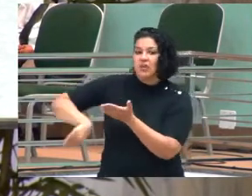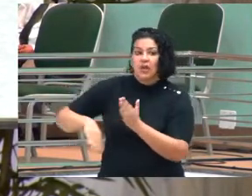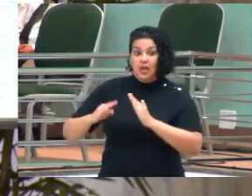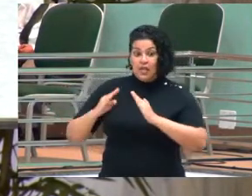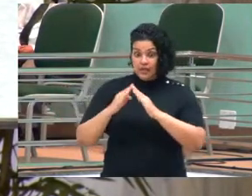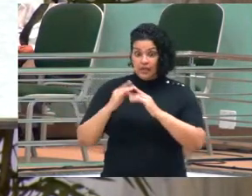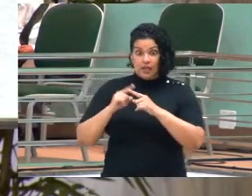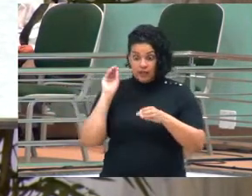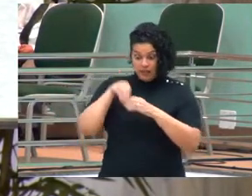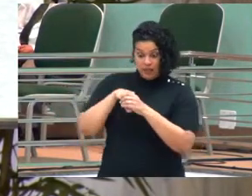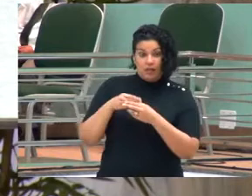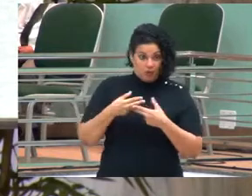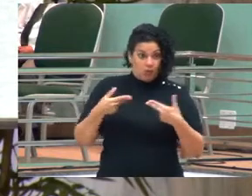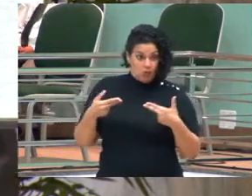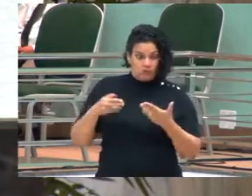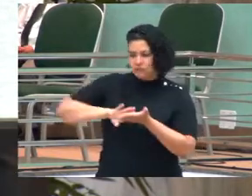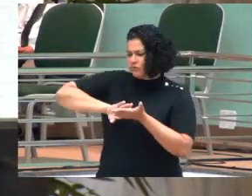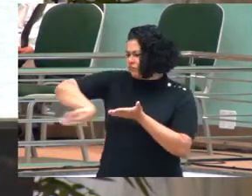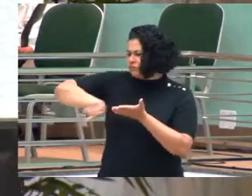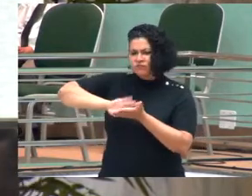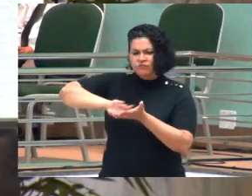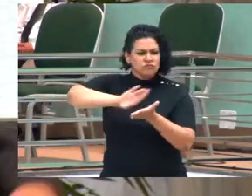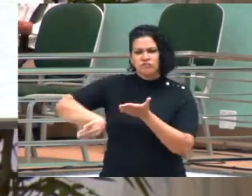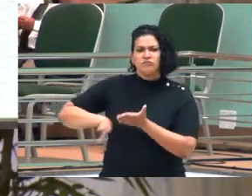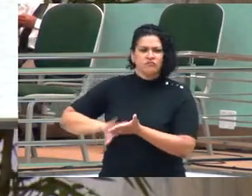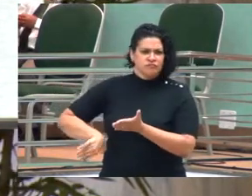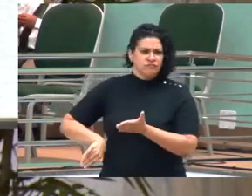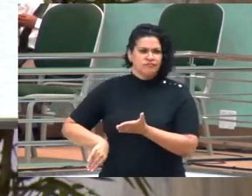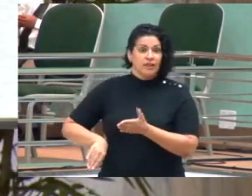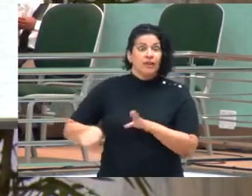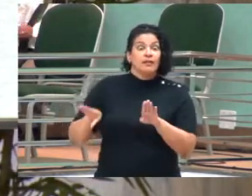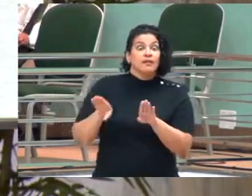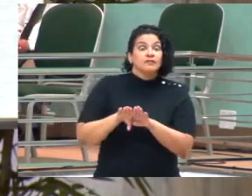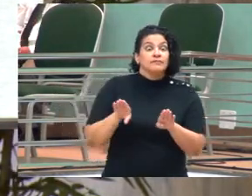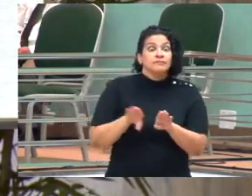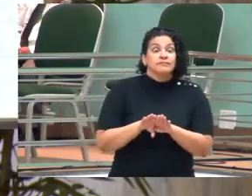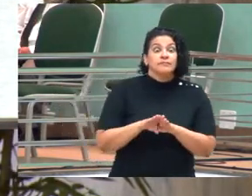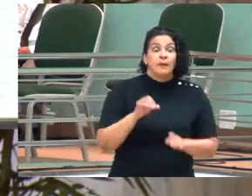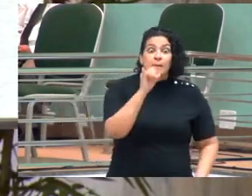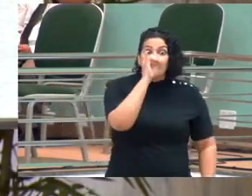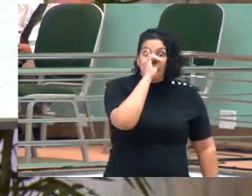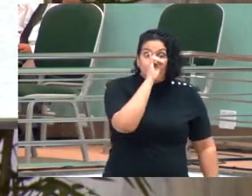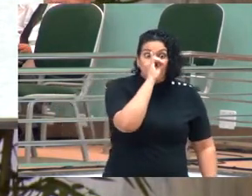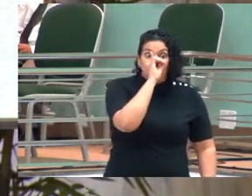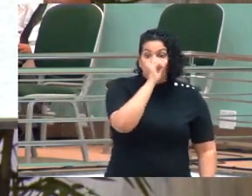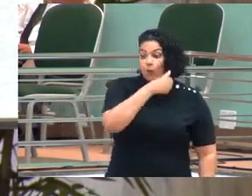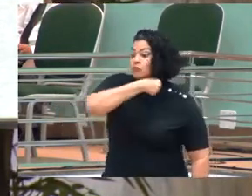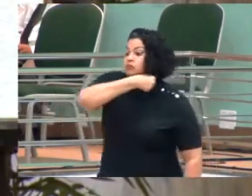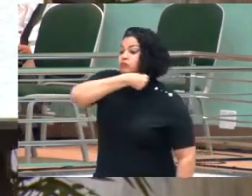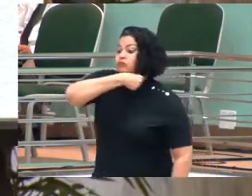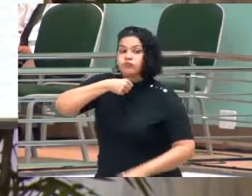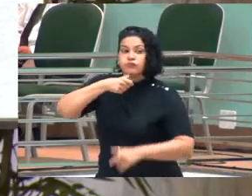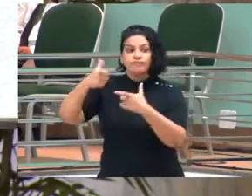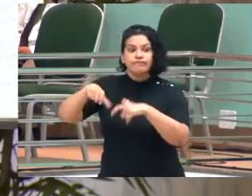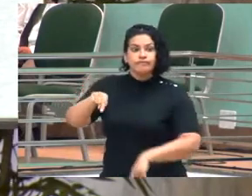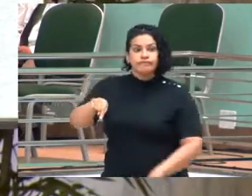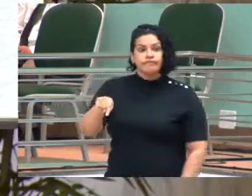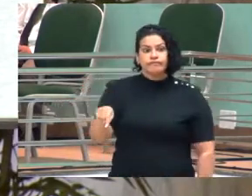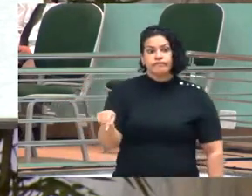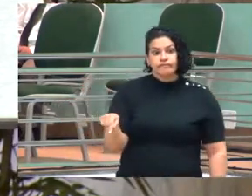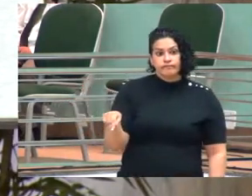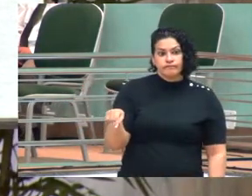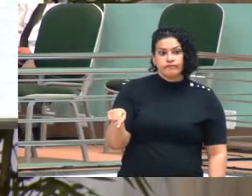não somente isso, pasmem todos os senhores, ele sacrificou um porco, um animal imundo no altar do Senhor.